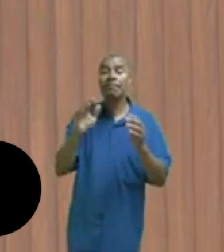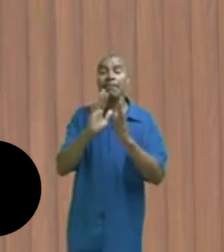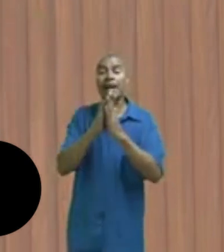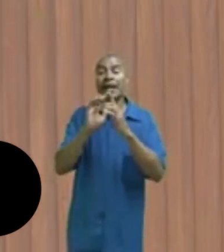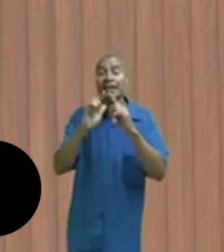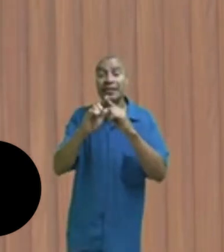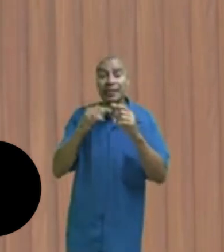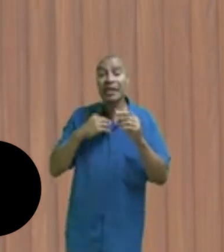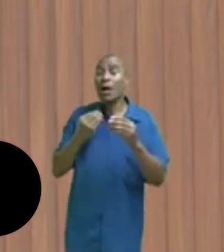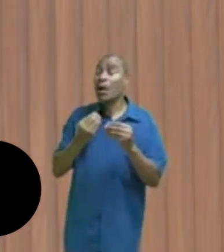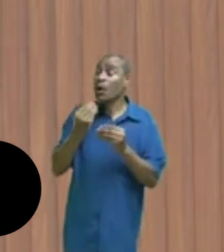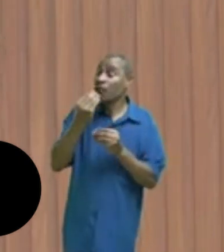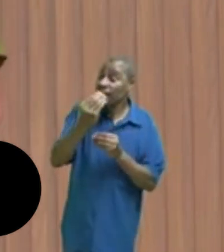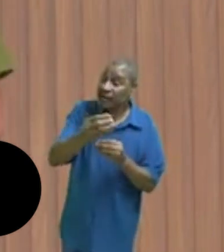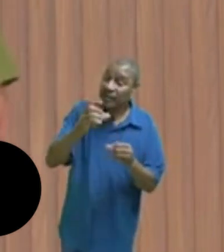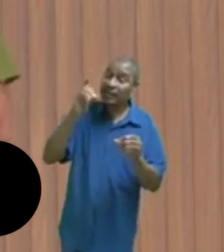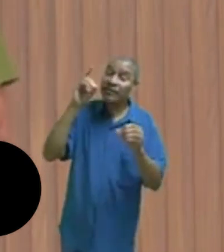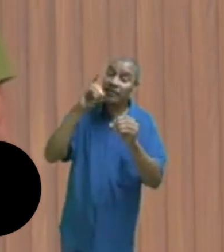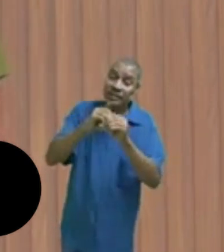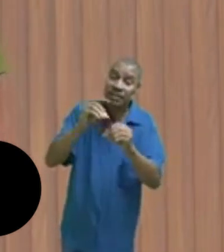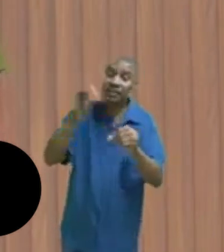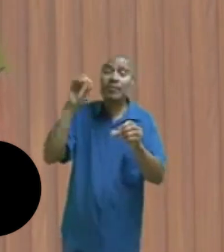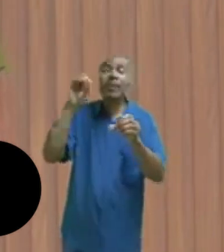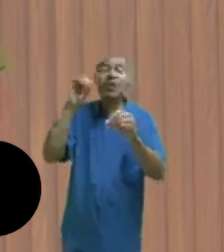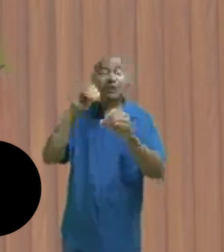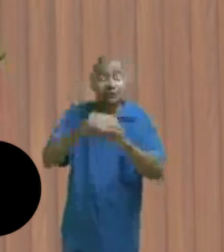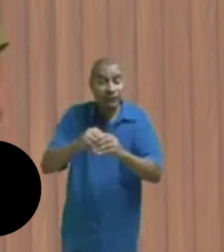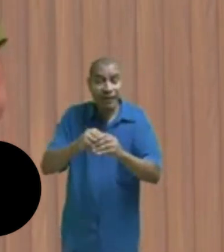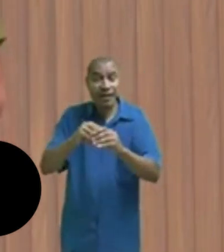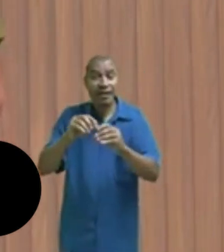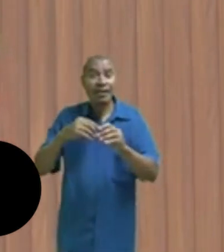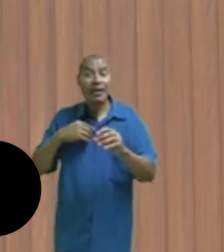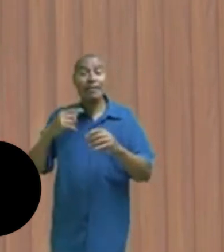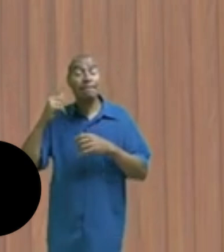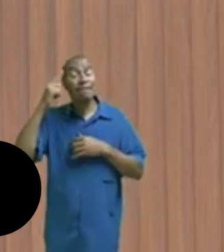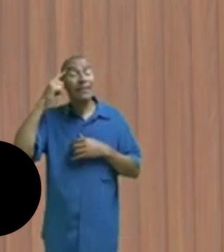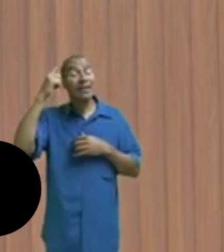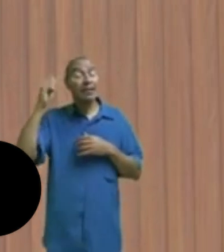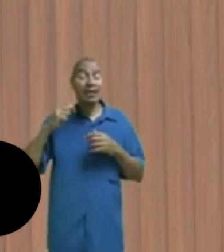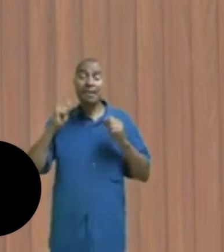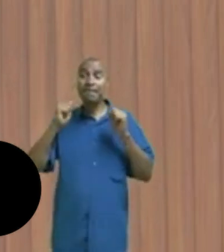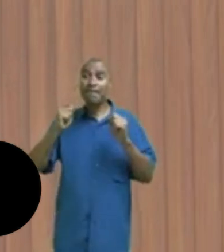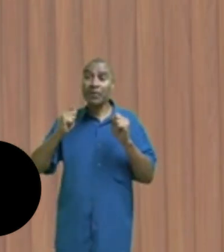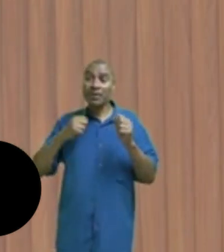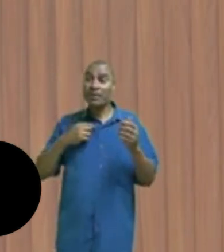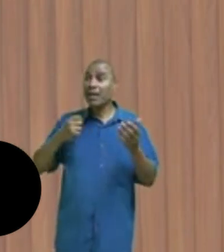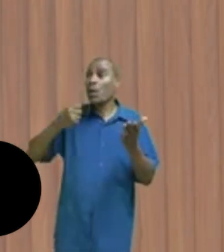consequência, não há adoração. O que outras pessoas acham?